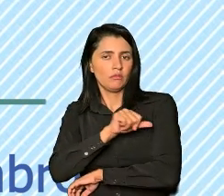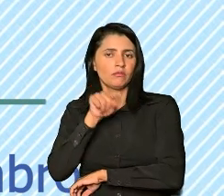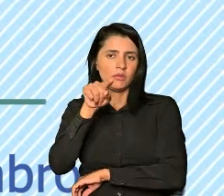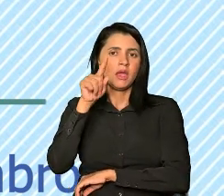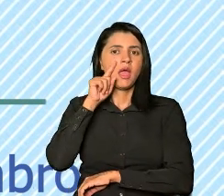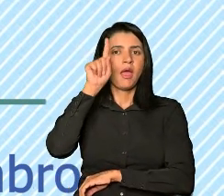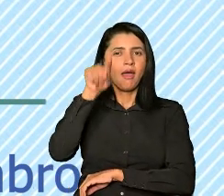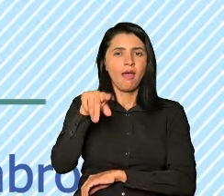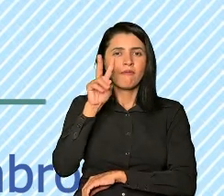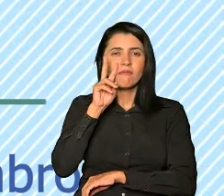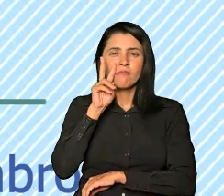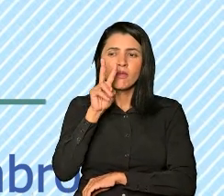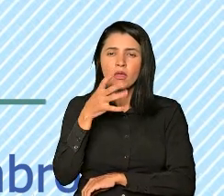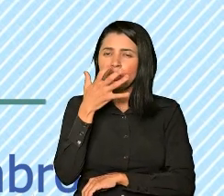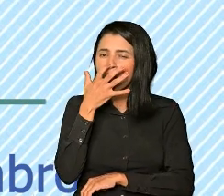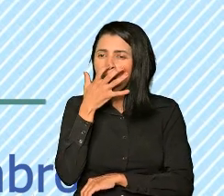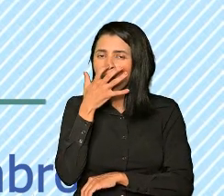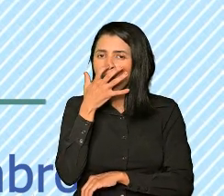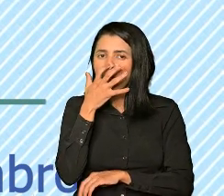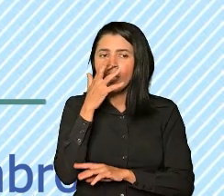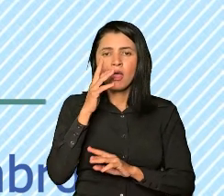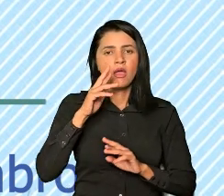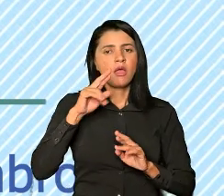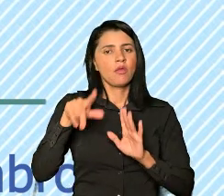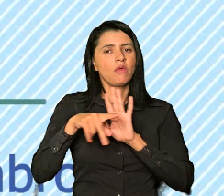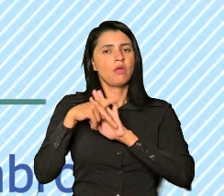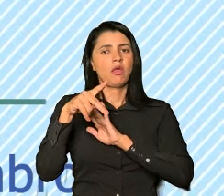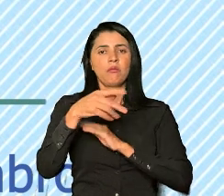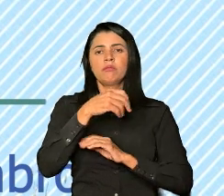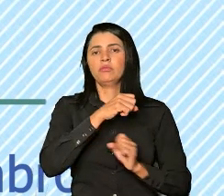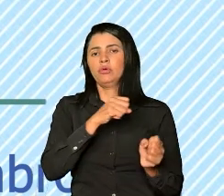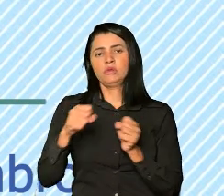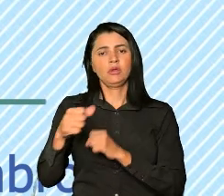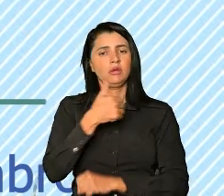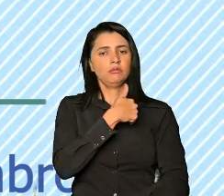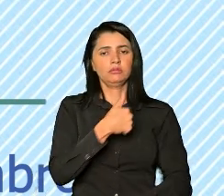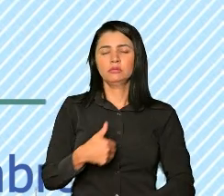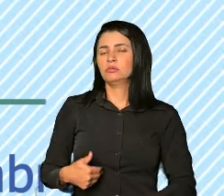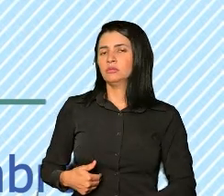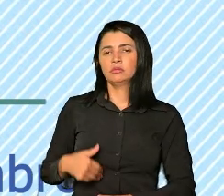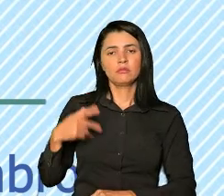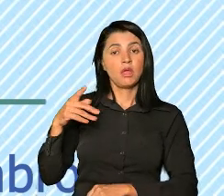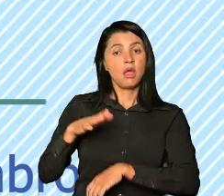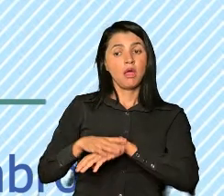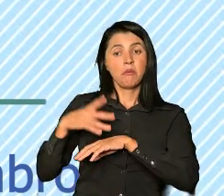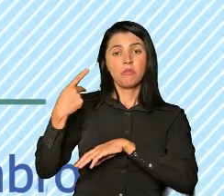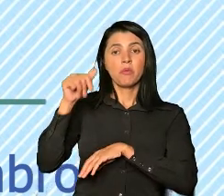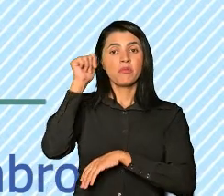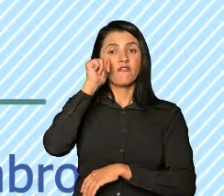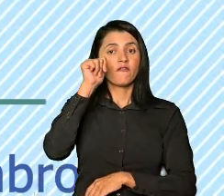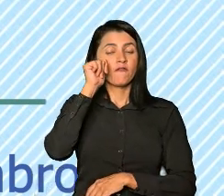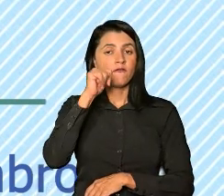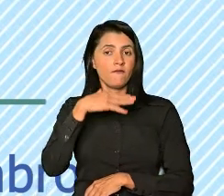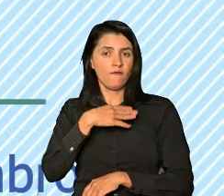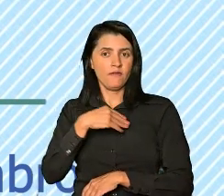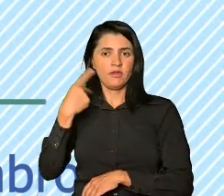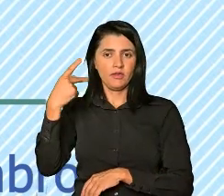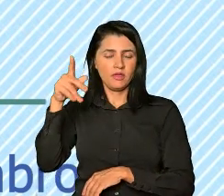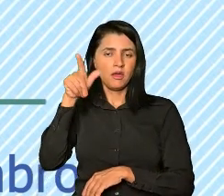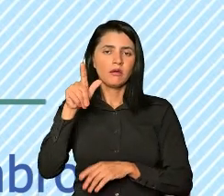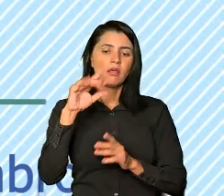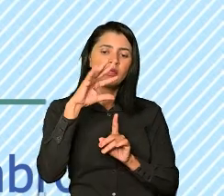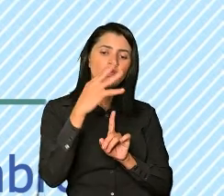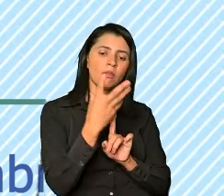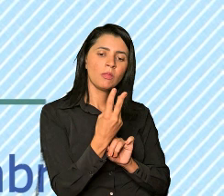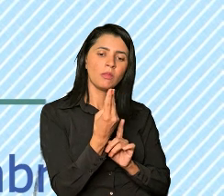é interessante observar, ele não é uma iniciativa do poder público. A própria filha, que era uma artista plástica